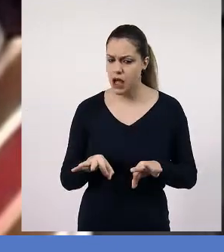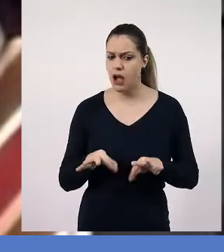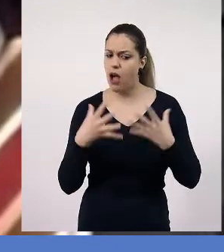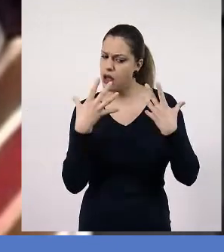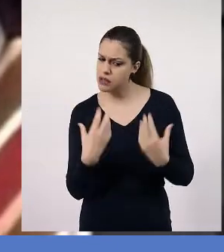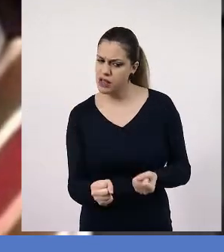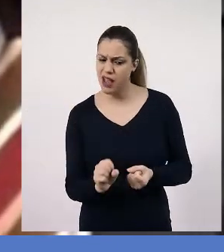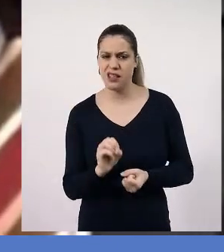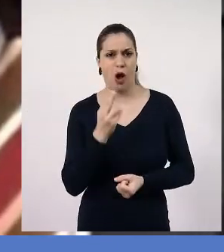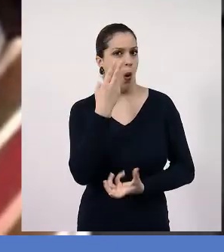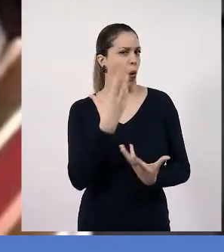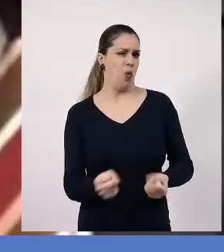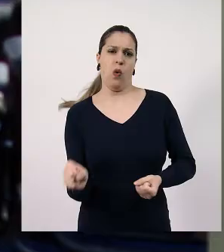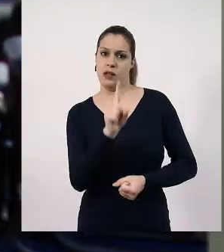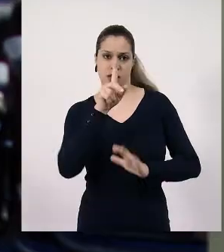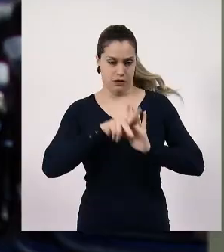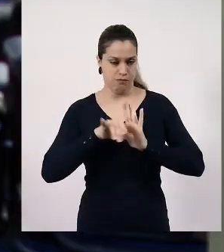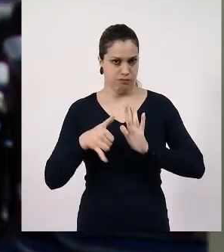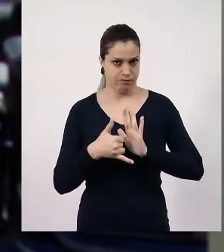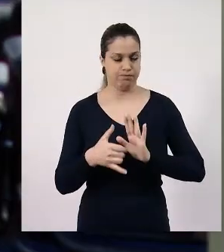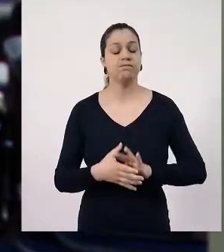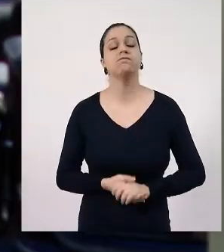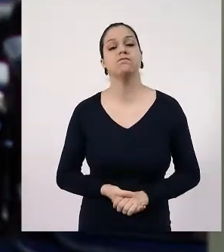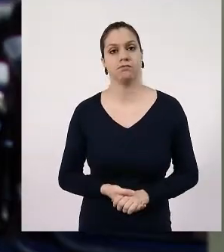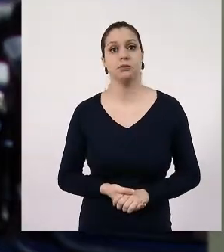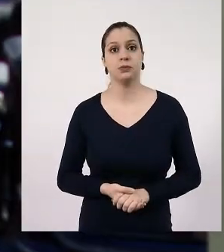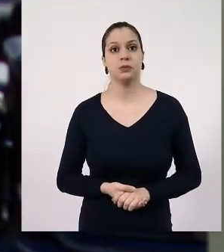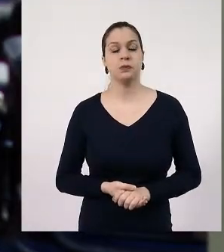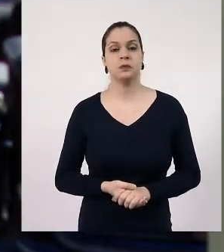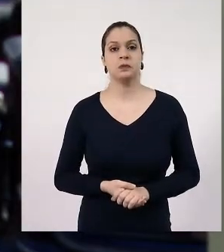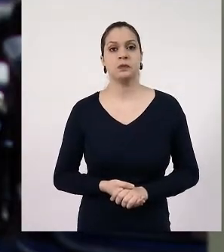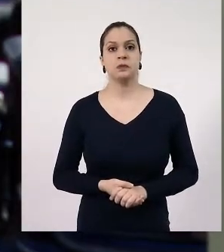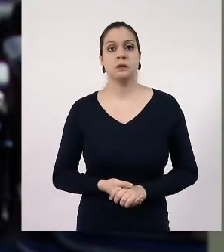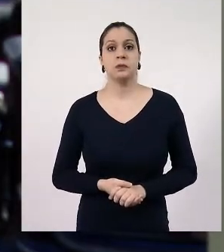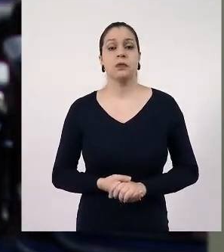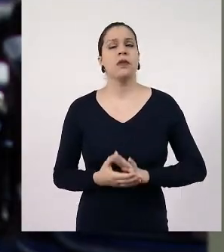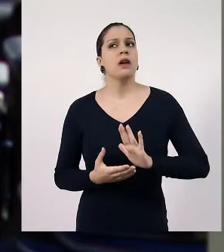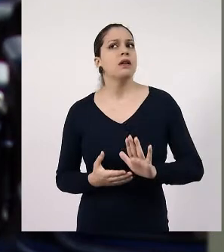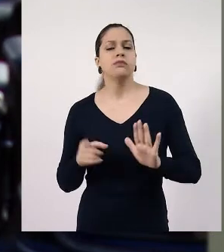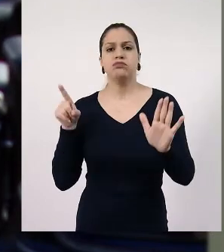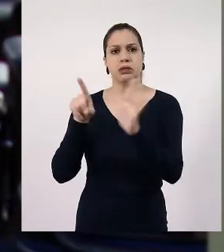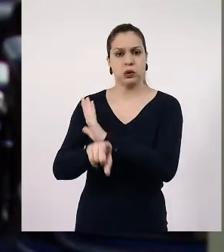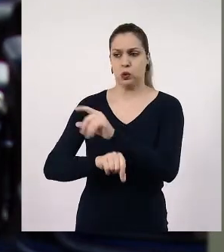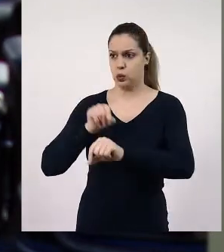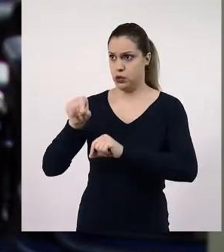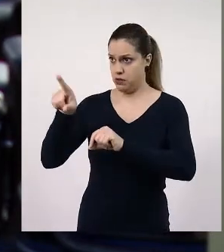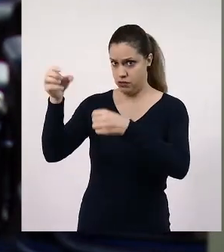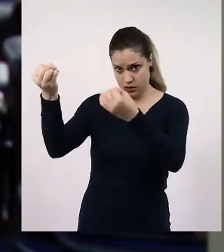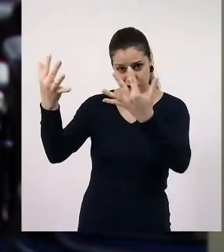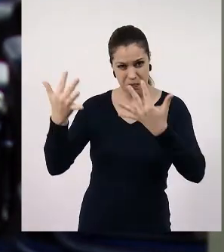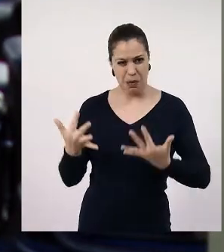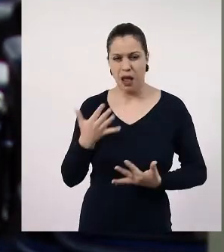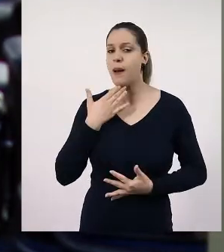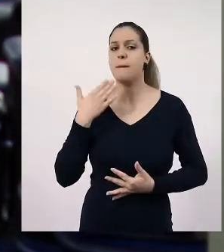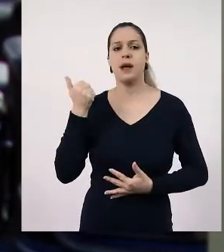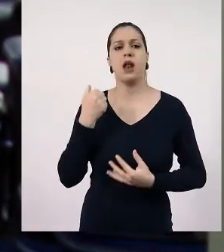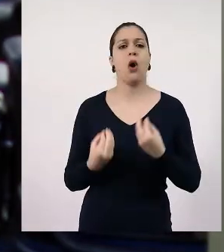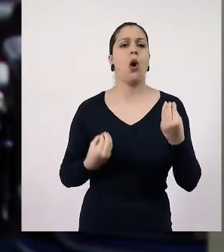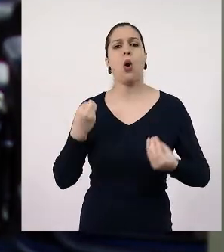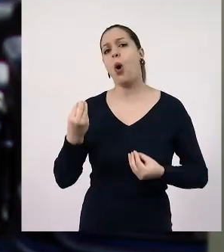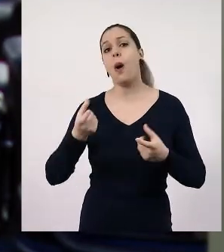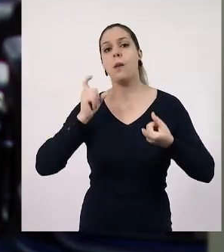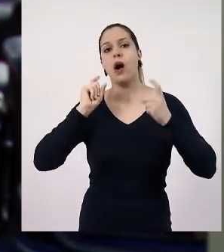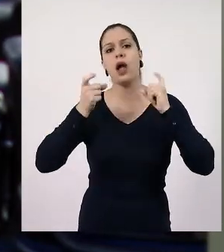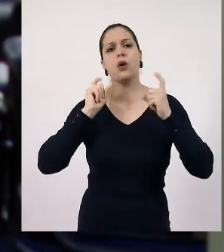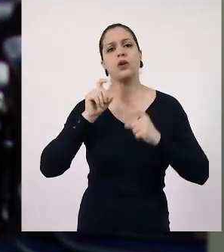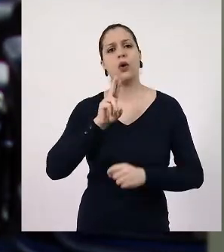rejeição desses projetos apresentados. Deputado, uma questão que eu queria que o senhor explicasse melhor foi como